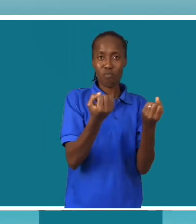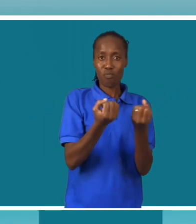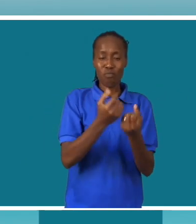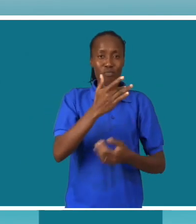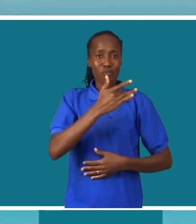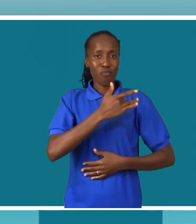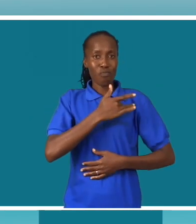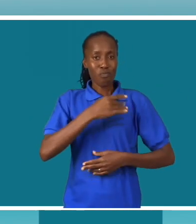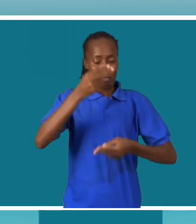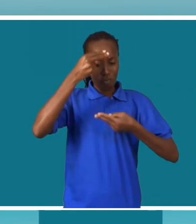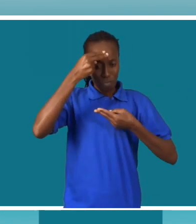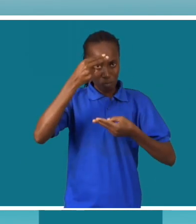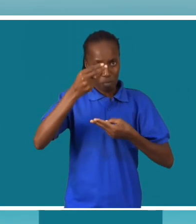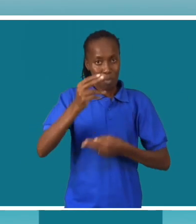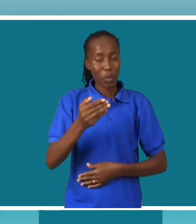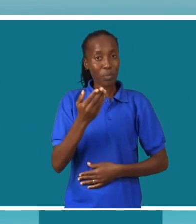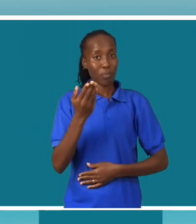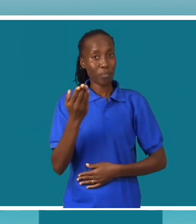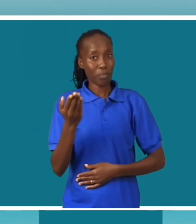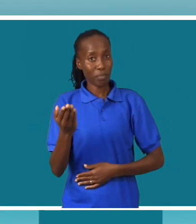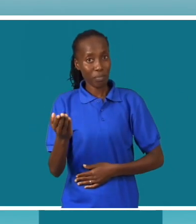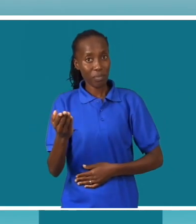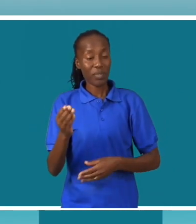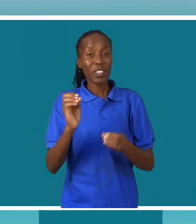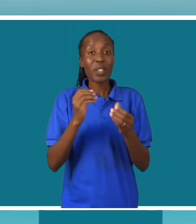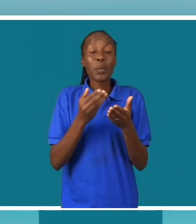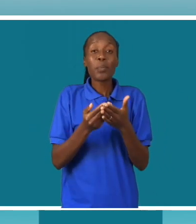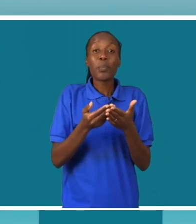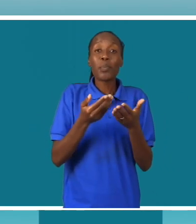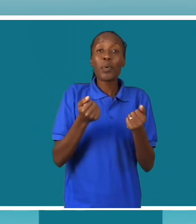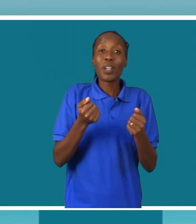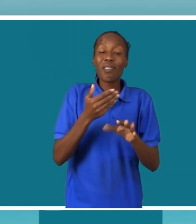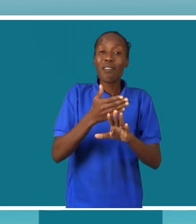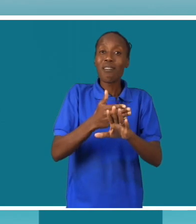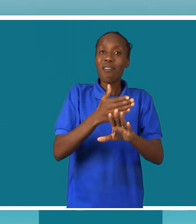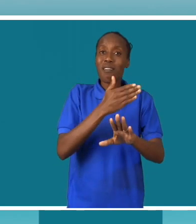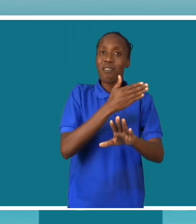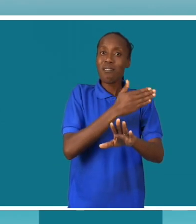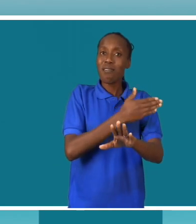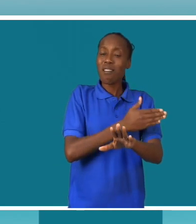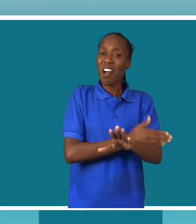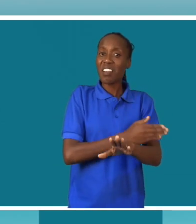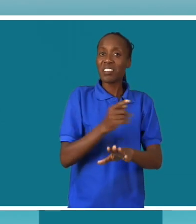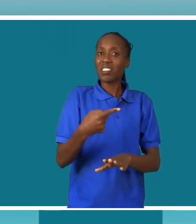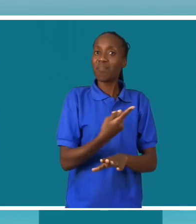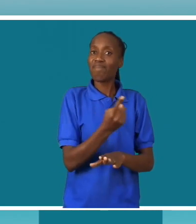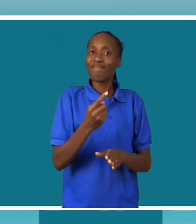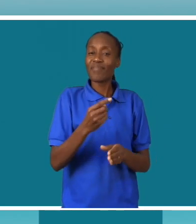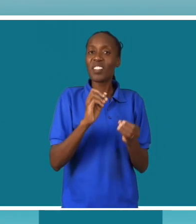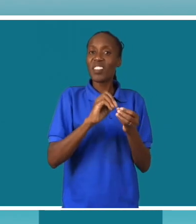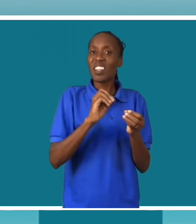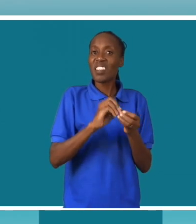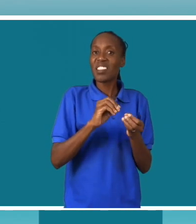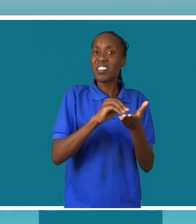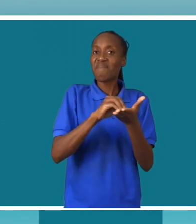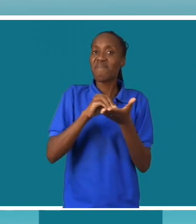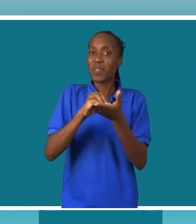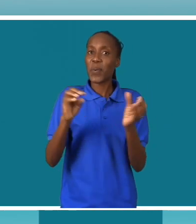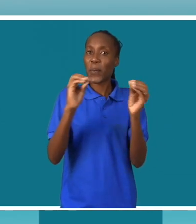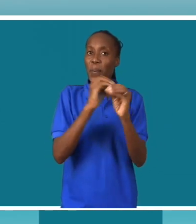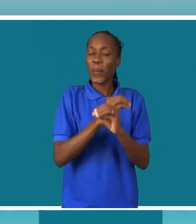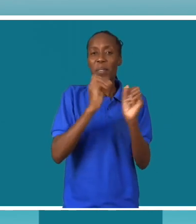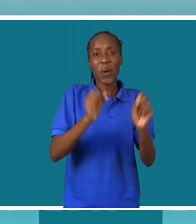de submeter, porque, sinceramente, desde então, eu não sei se receberem qualquer coisa. É impossível